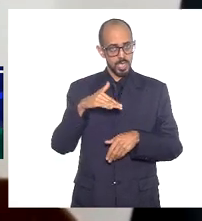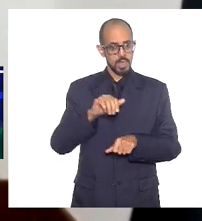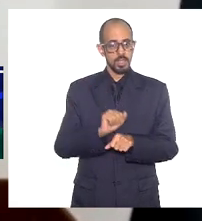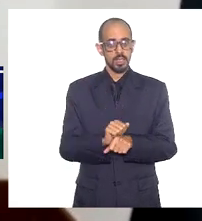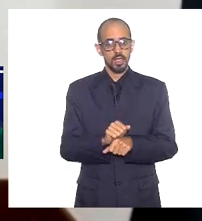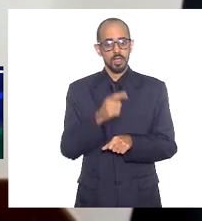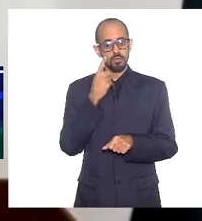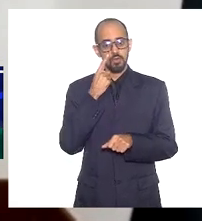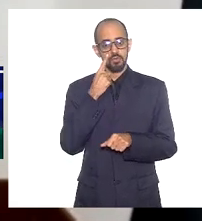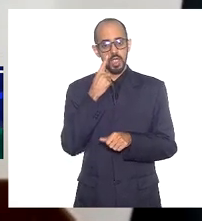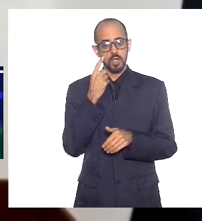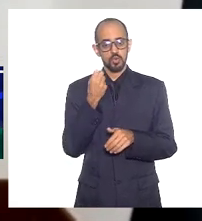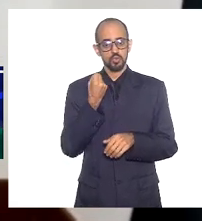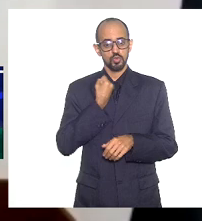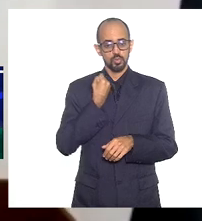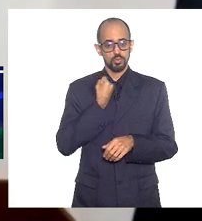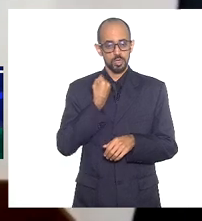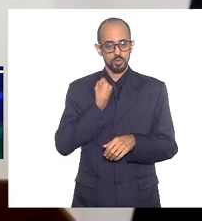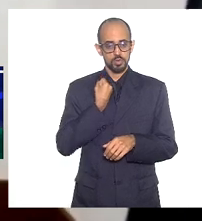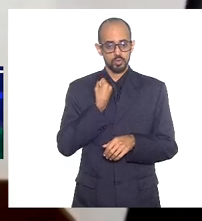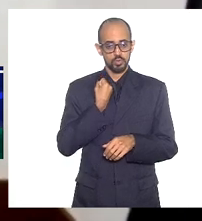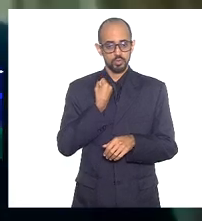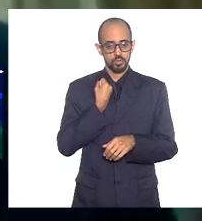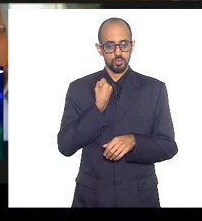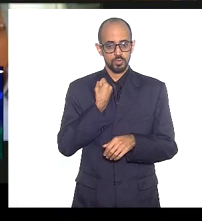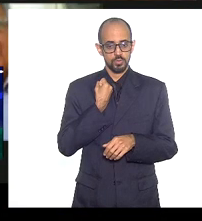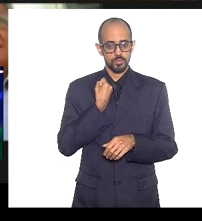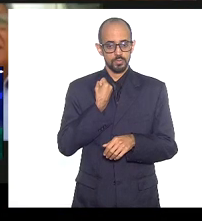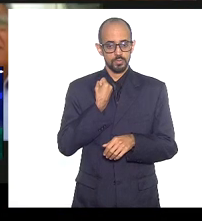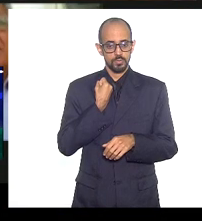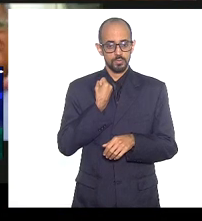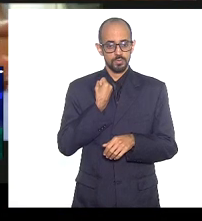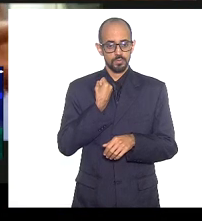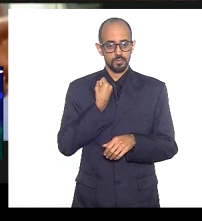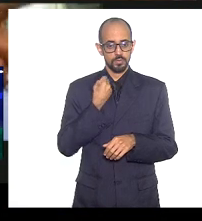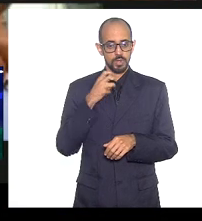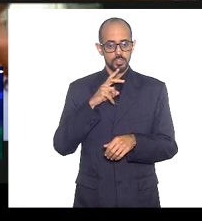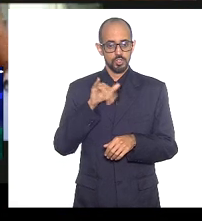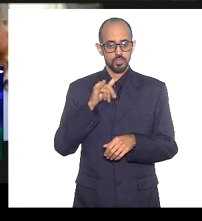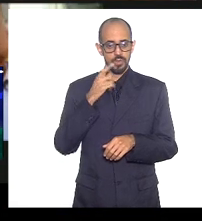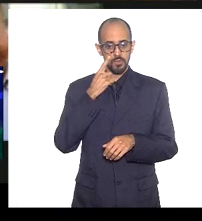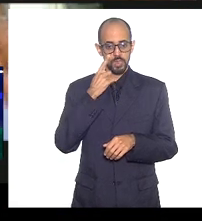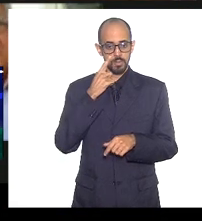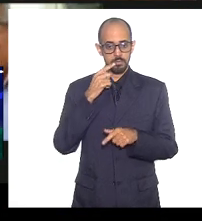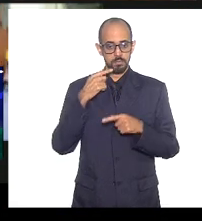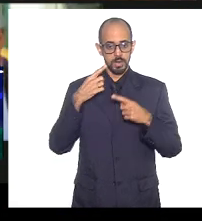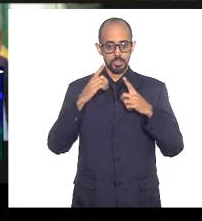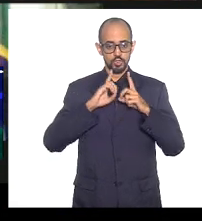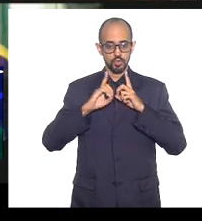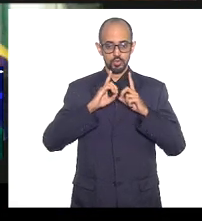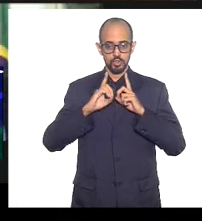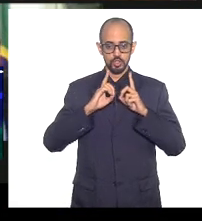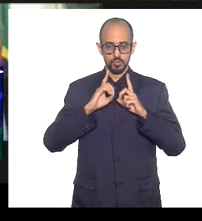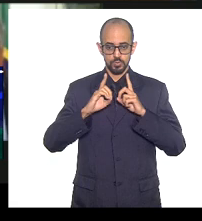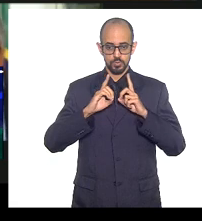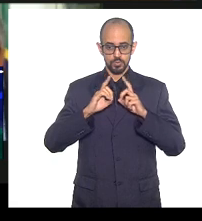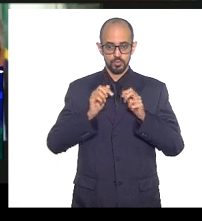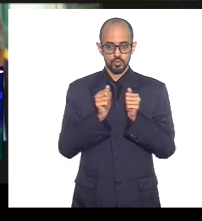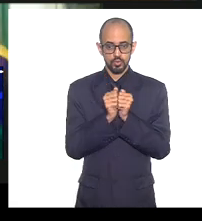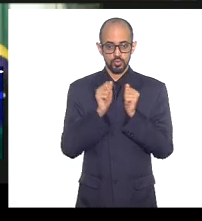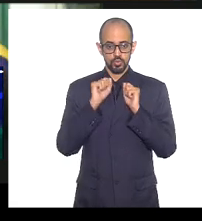impacto e aí vir discutir com a Assembleia.